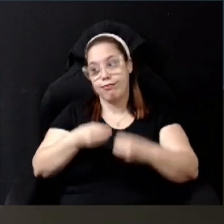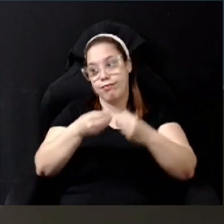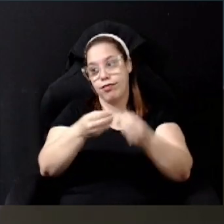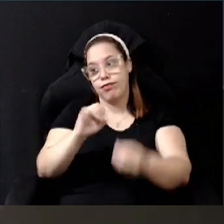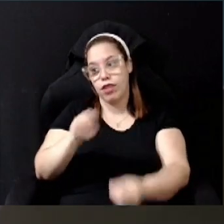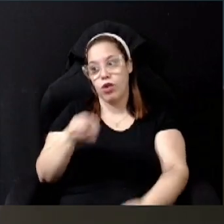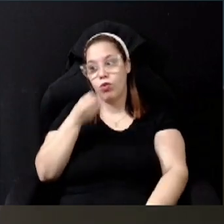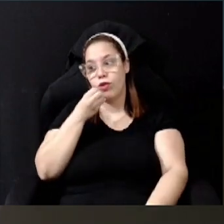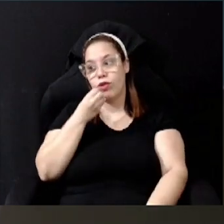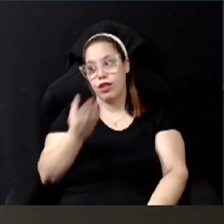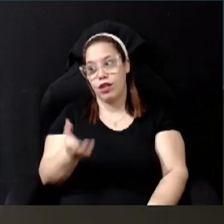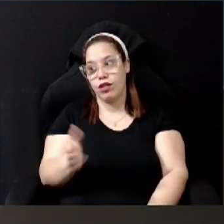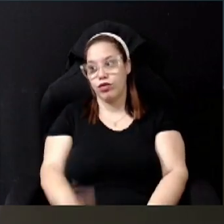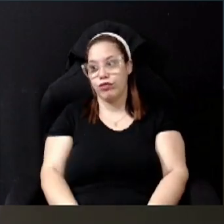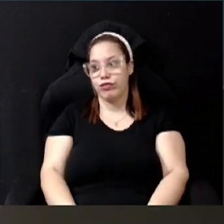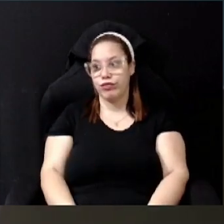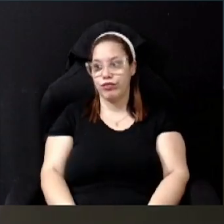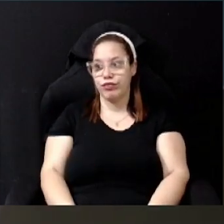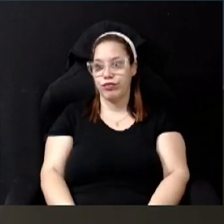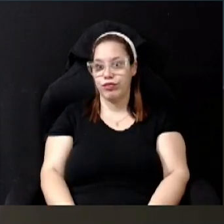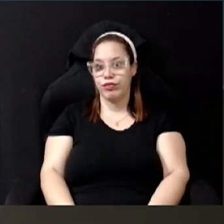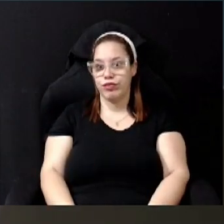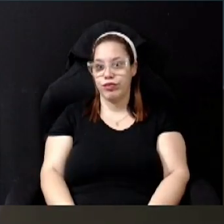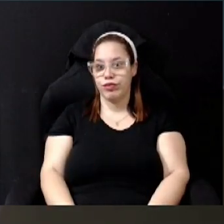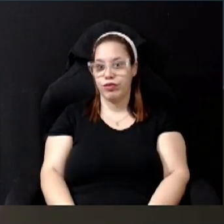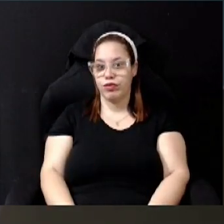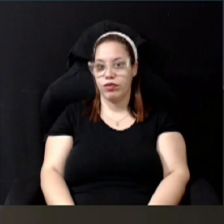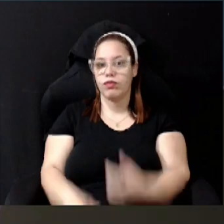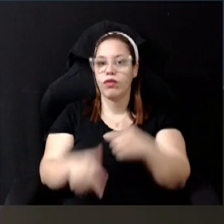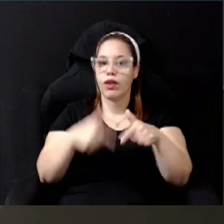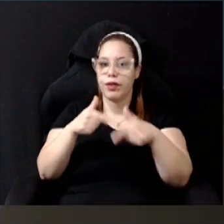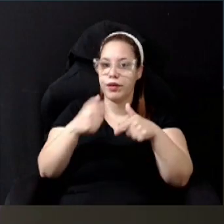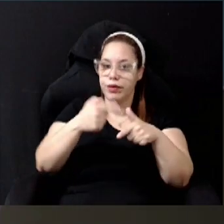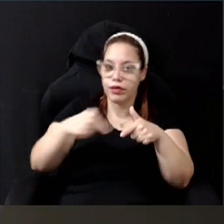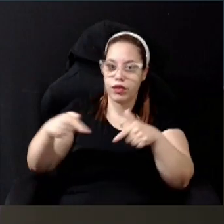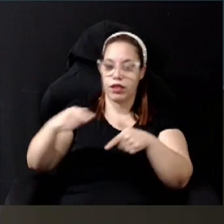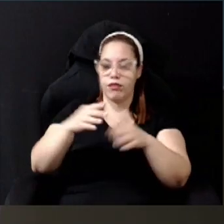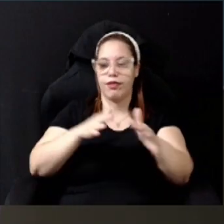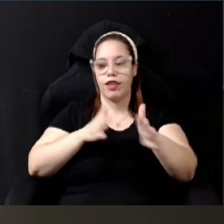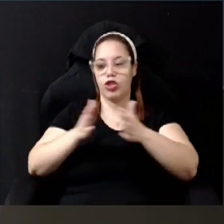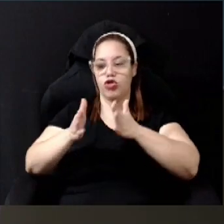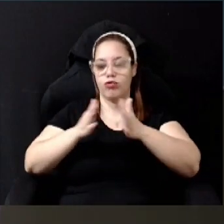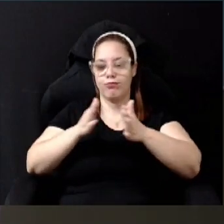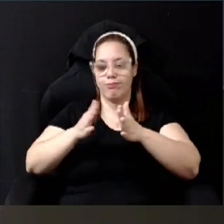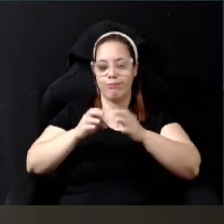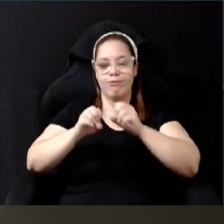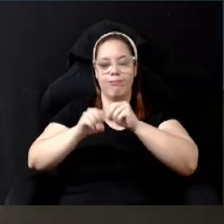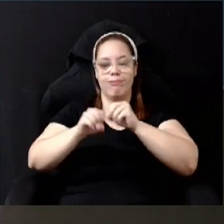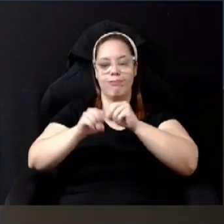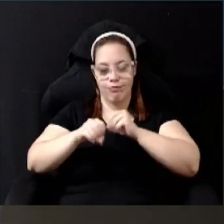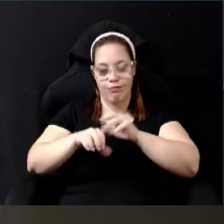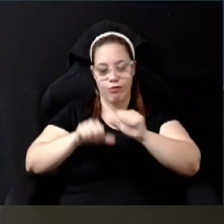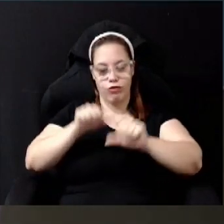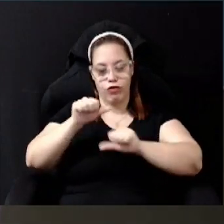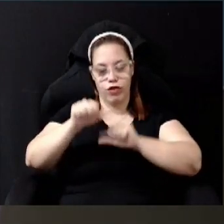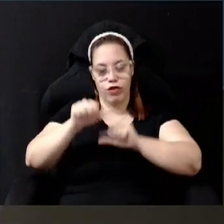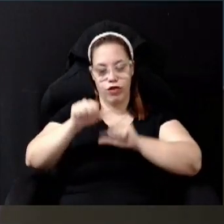Né? Então, eu trabalho para esse momento. Através da educação virar essa chave. Exato.